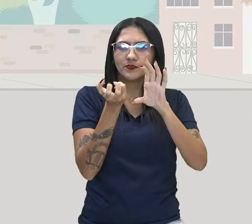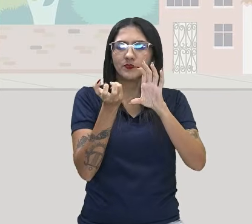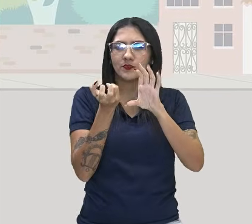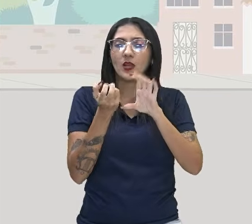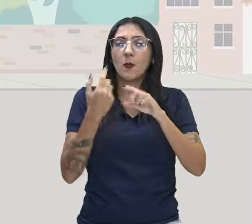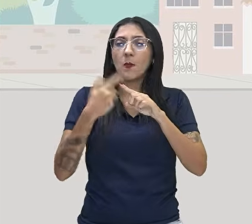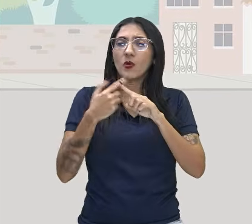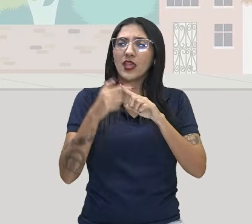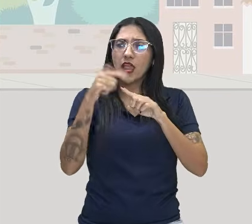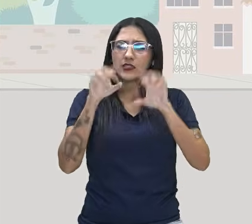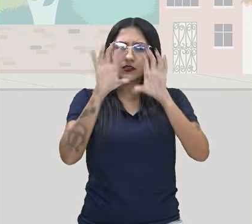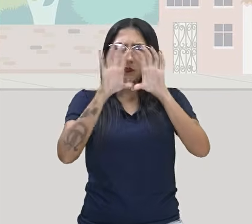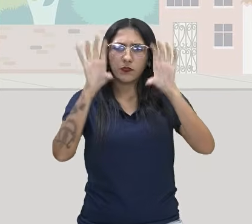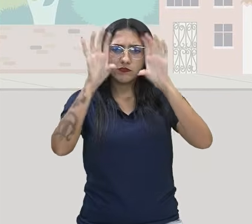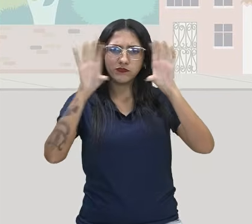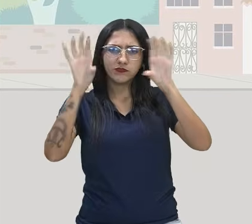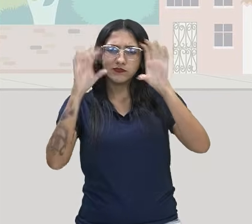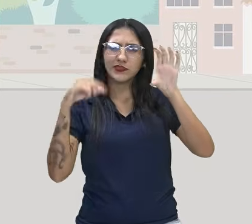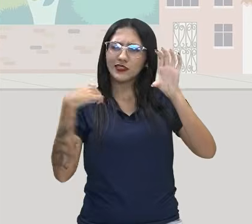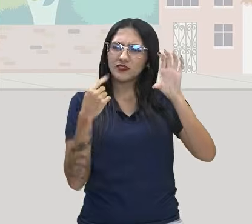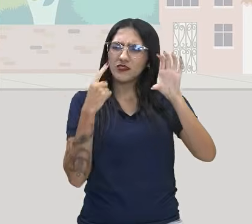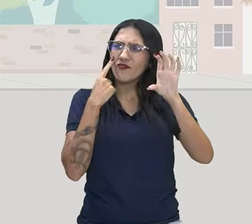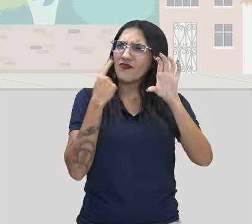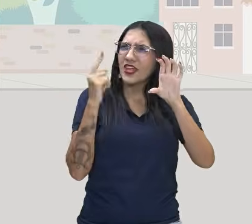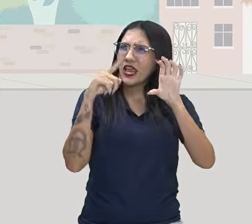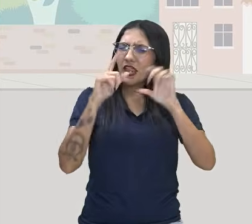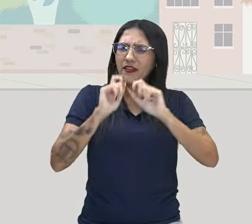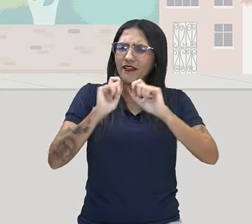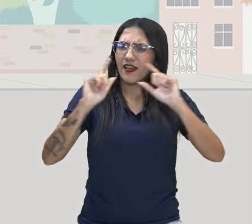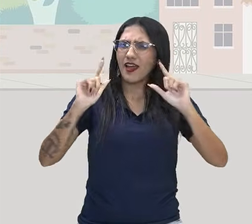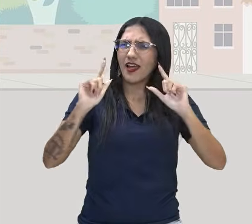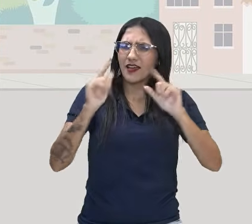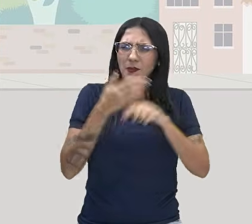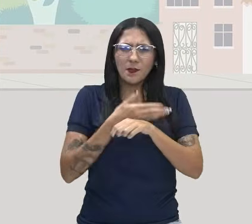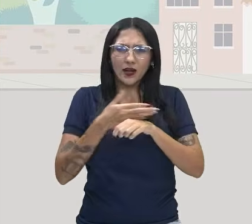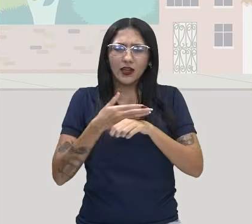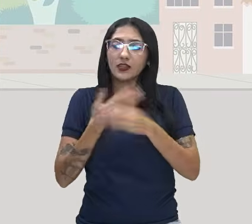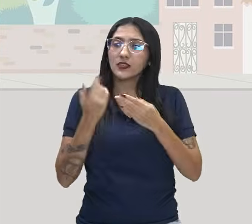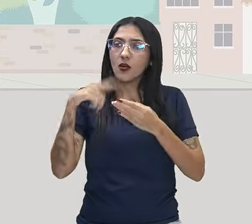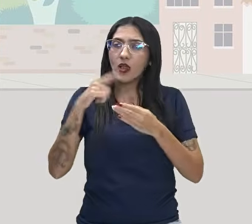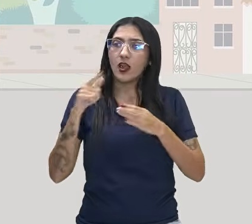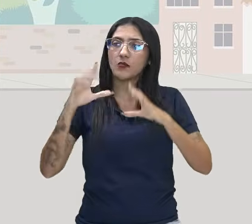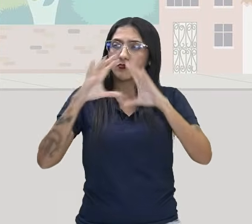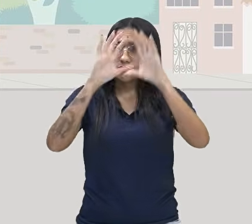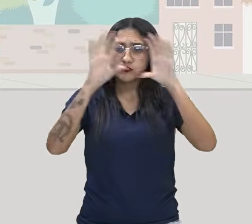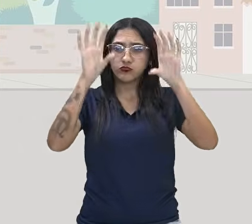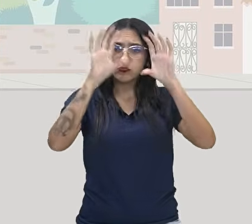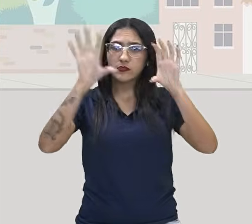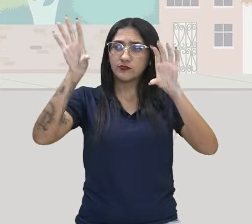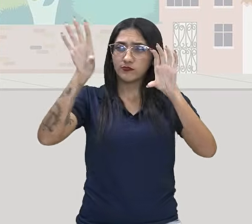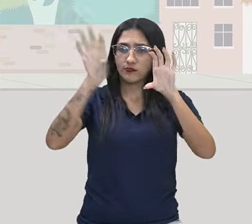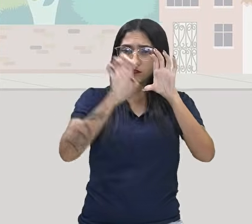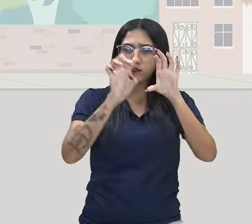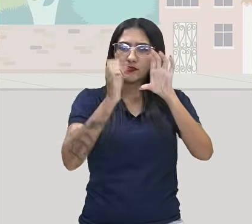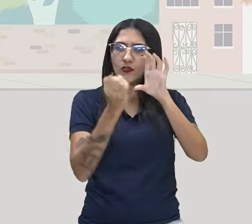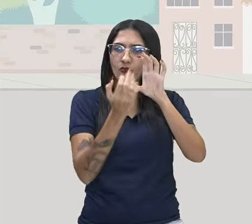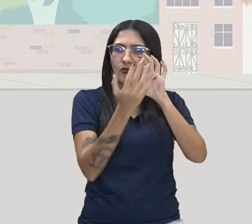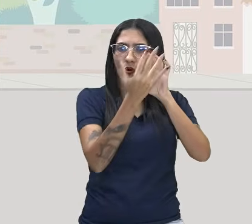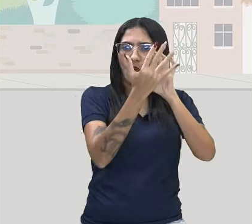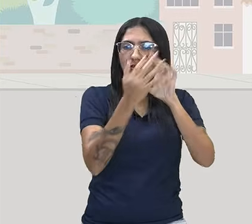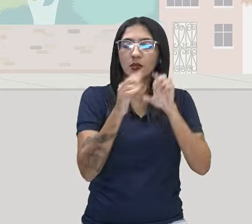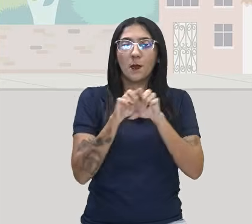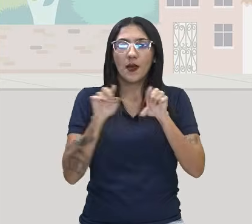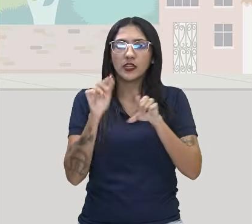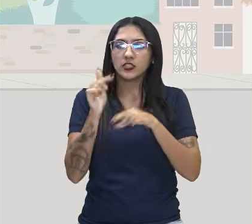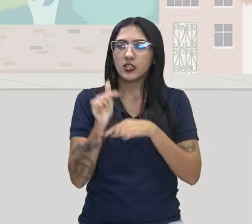porque a nuvem observa, né, que ela é clara, então reflete 20%, mas tem uma parte que acaba sendo absorvida,